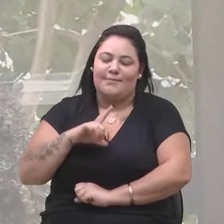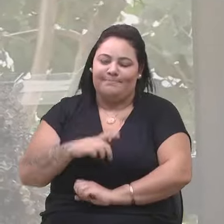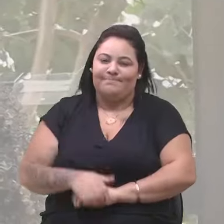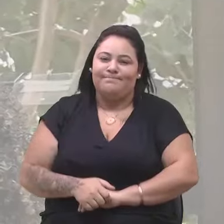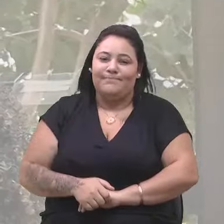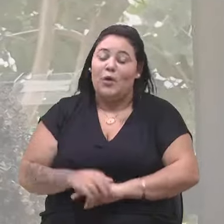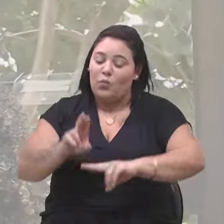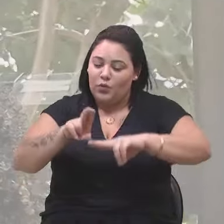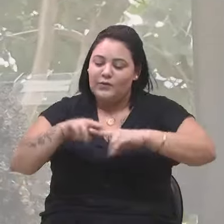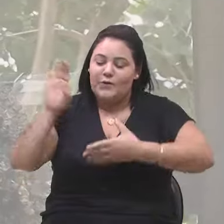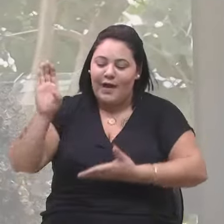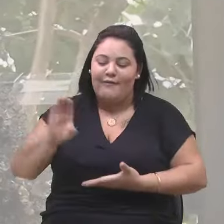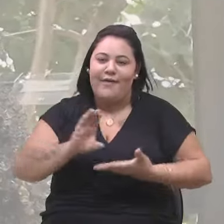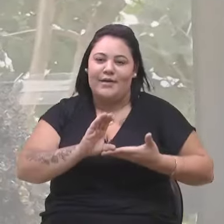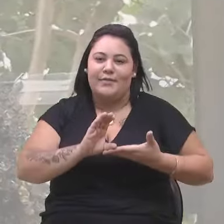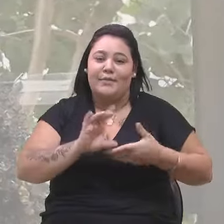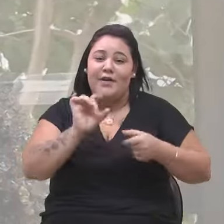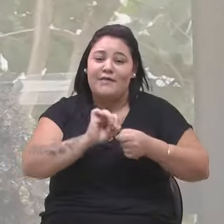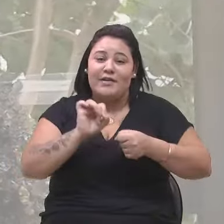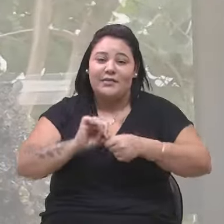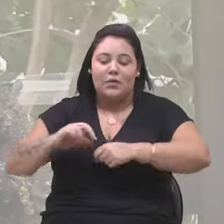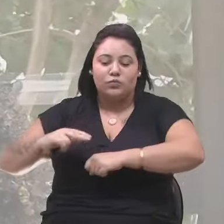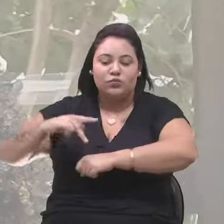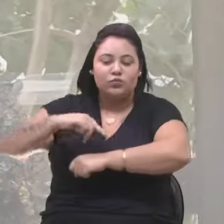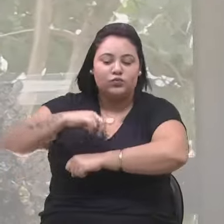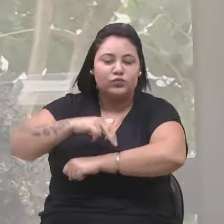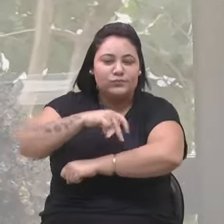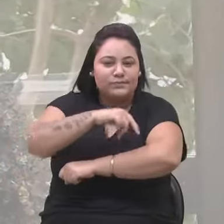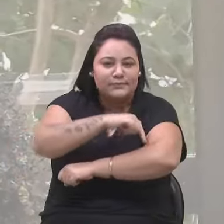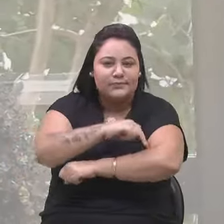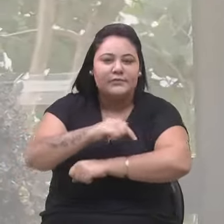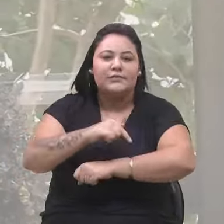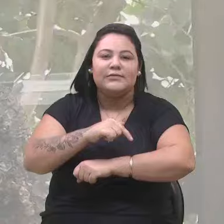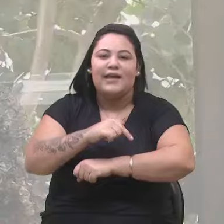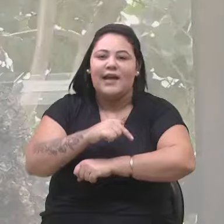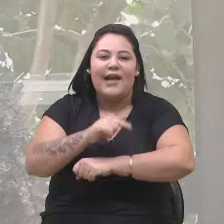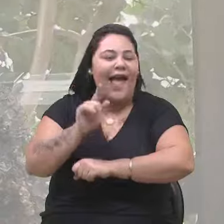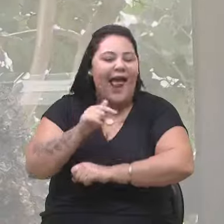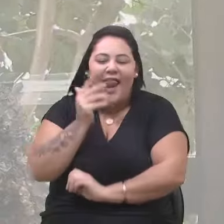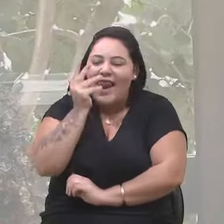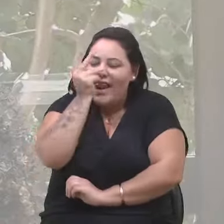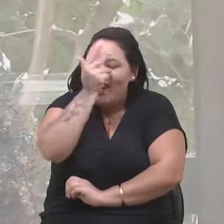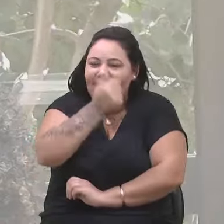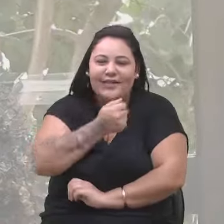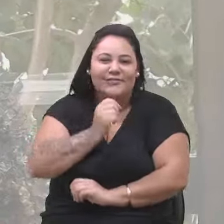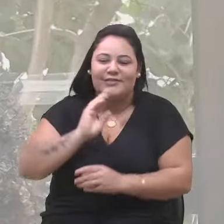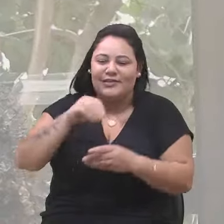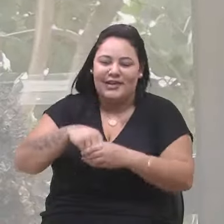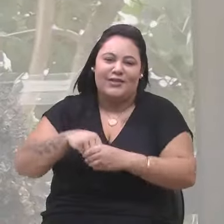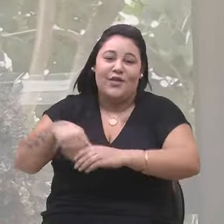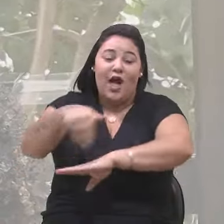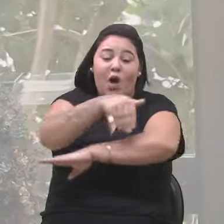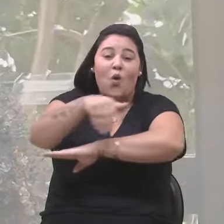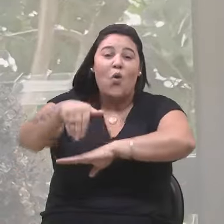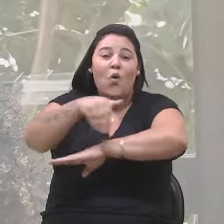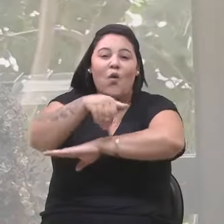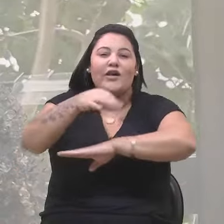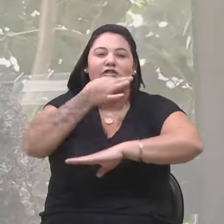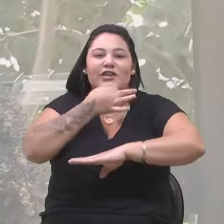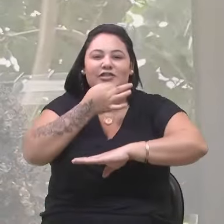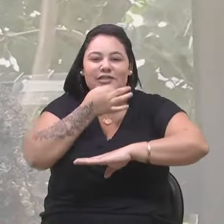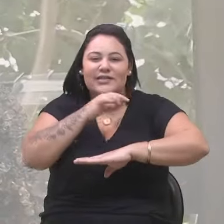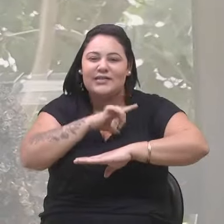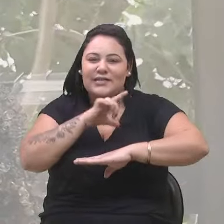para fazer o nosso desfile. Olha, gente, é a coisa mais linda dentro de Caxia do Sul, na rua de Caxia do Sul, o nosso